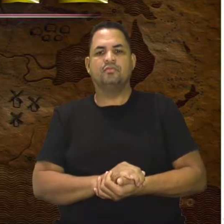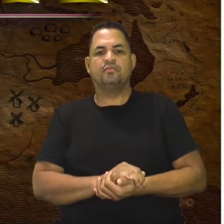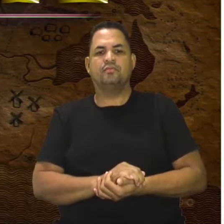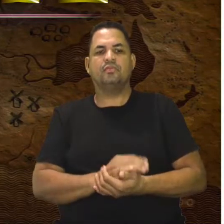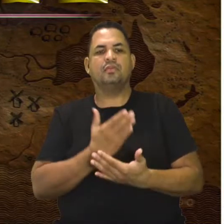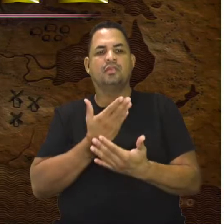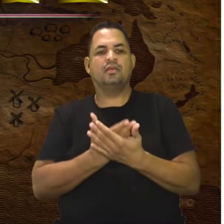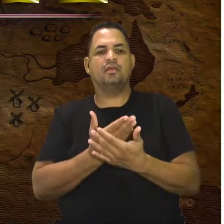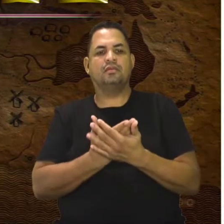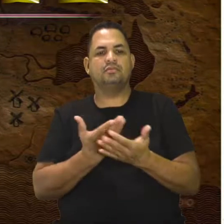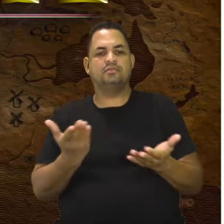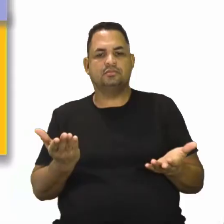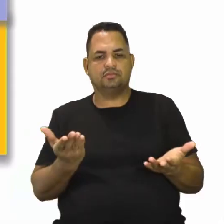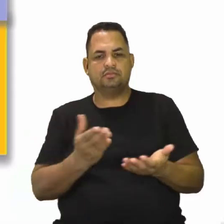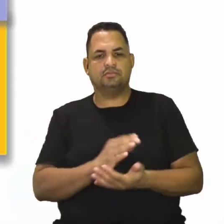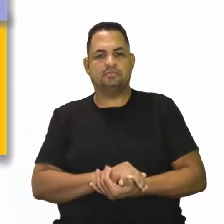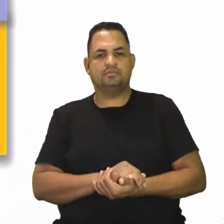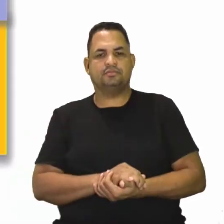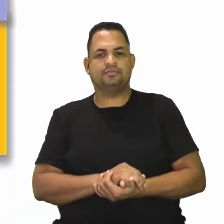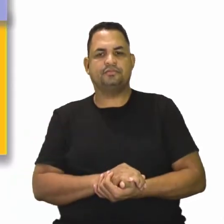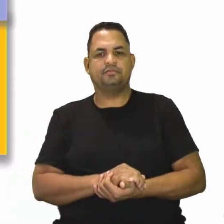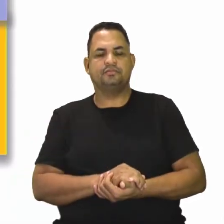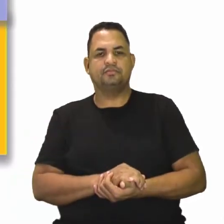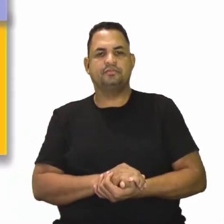em mais essa aula aí.